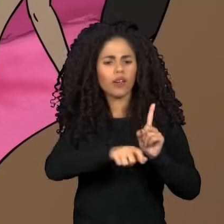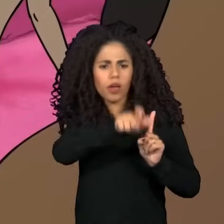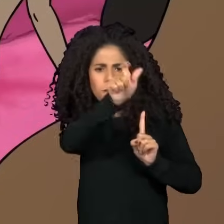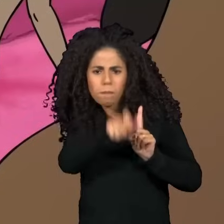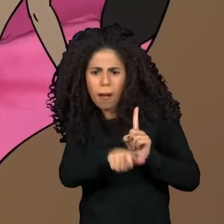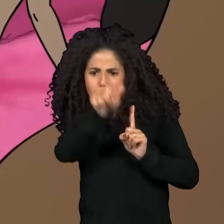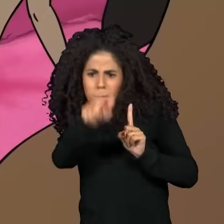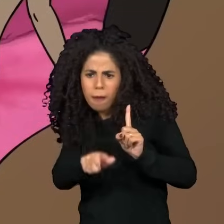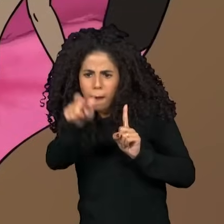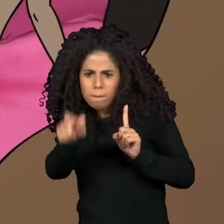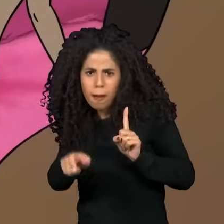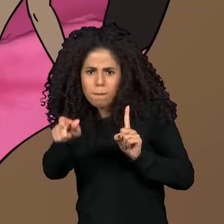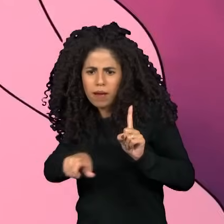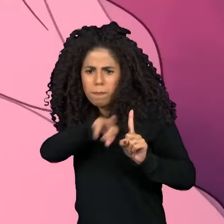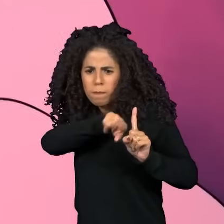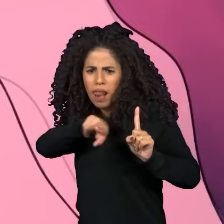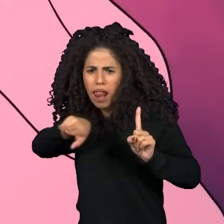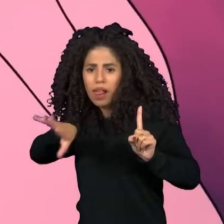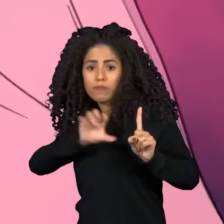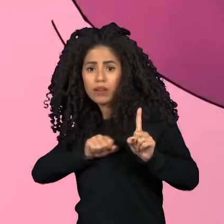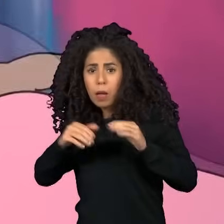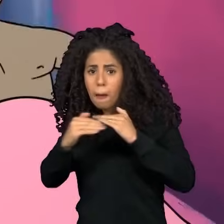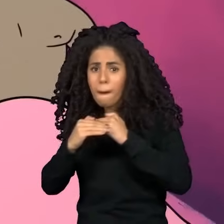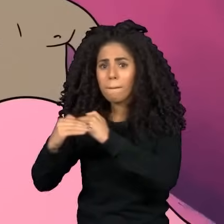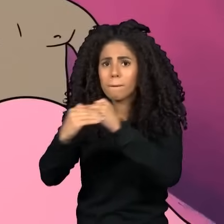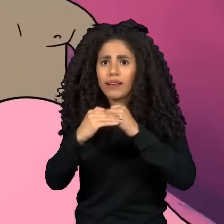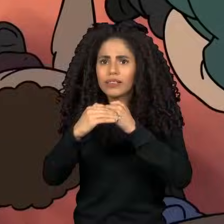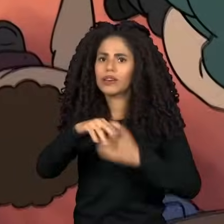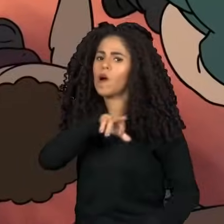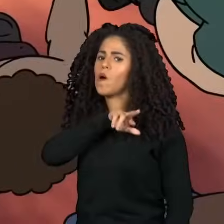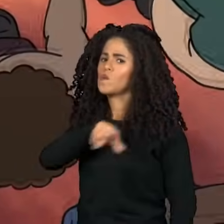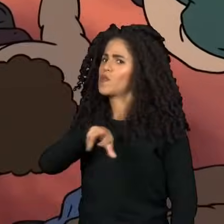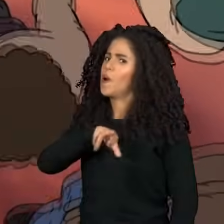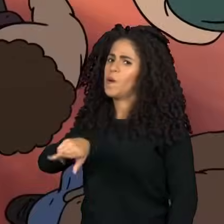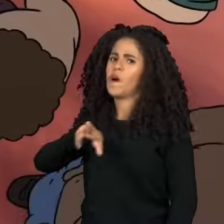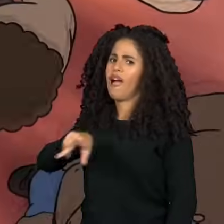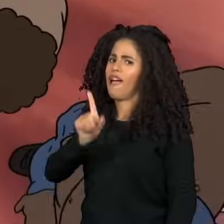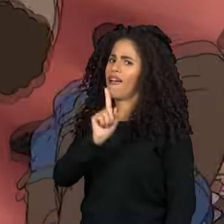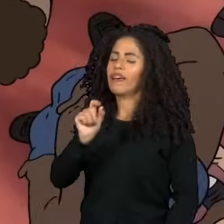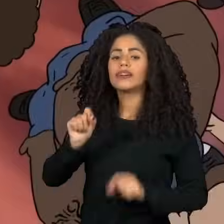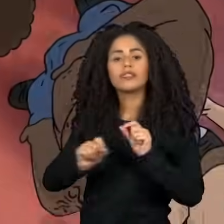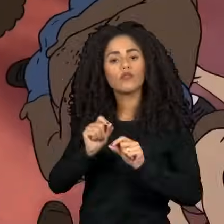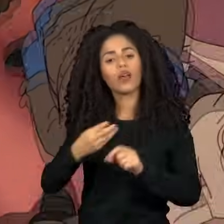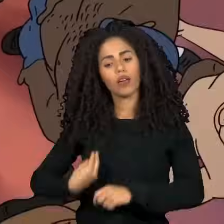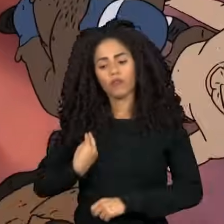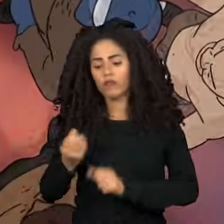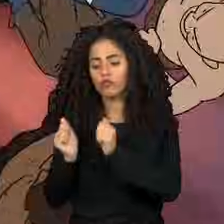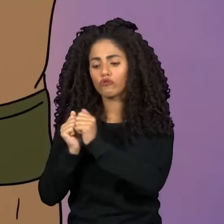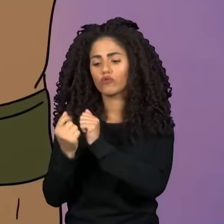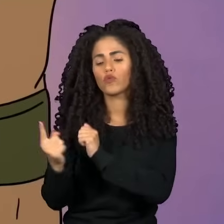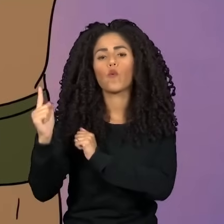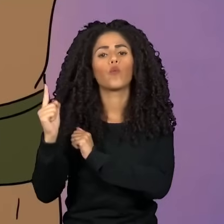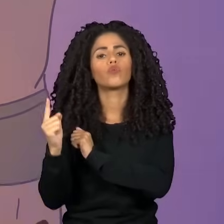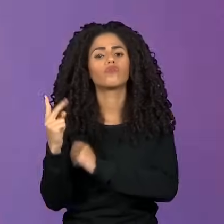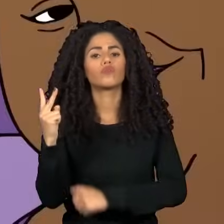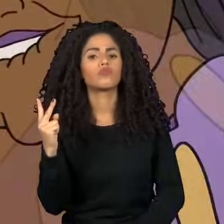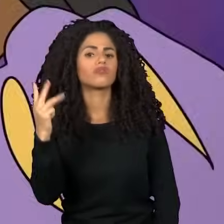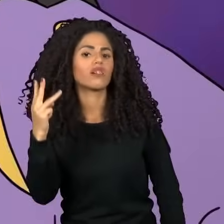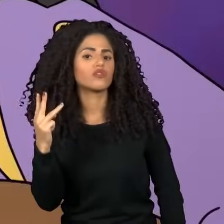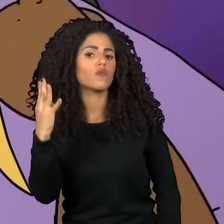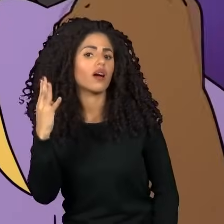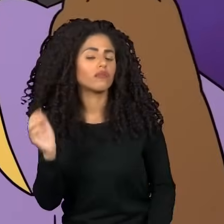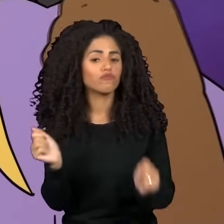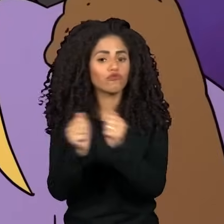relação que não é padronizada do formato que a sociedade vive. Então eu posso estar vivendo com uma pessoa, mais uma pessoa, a gente pode se formar